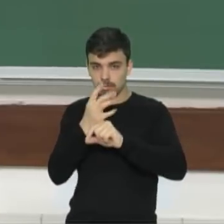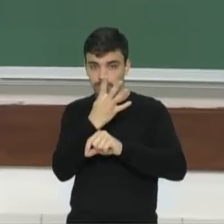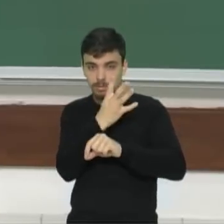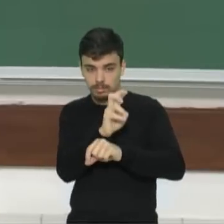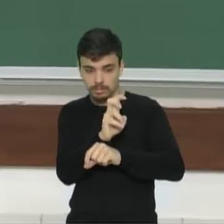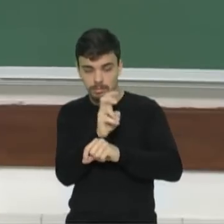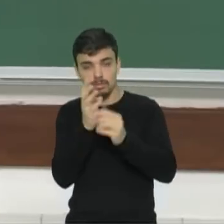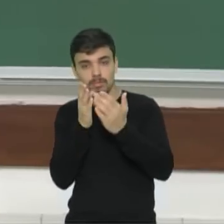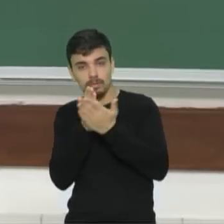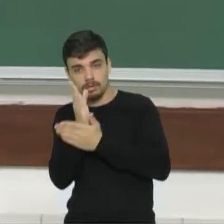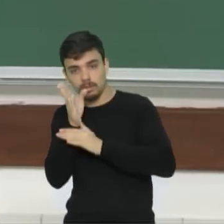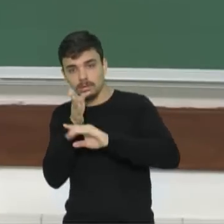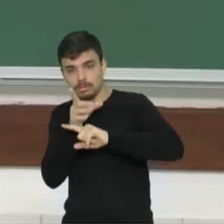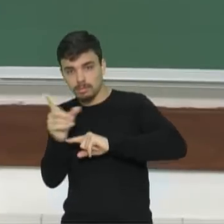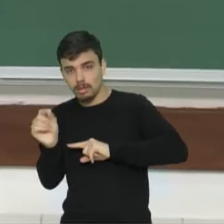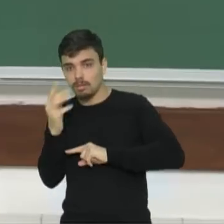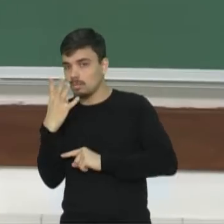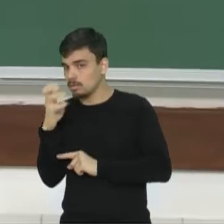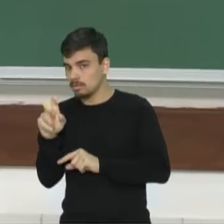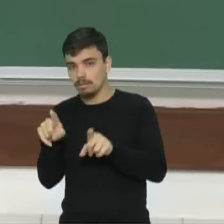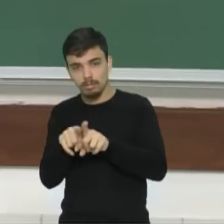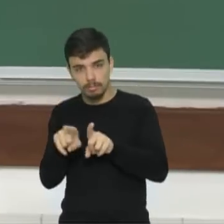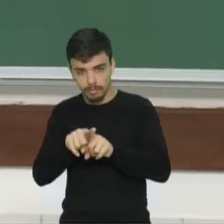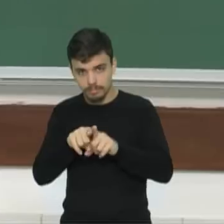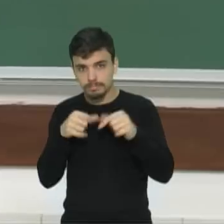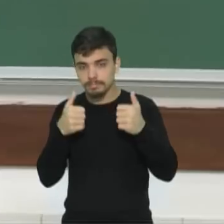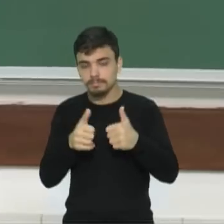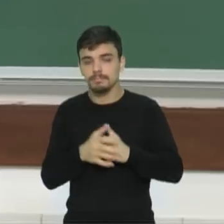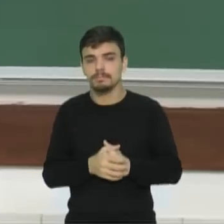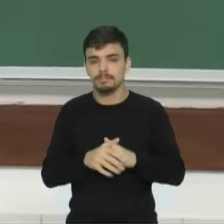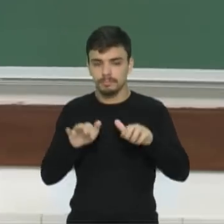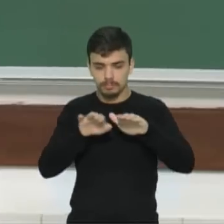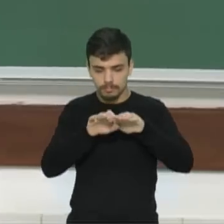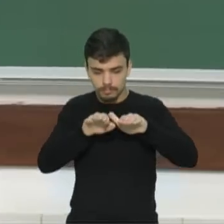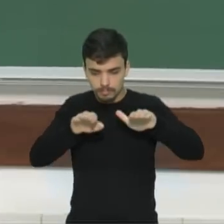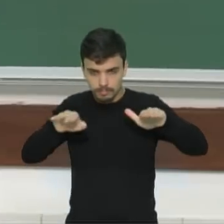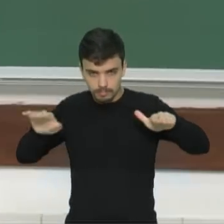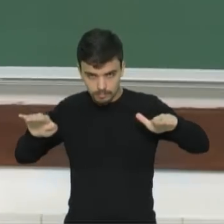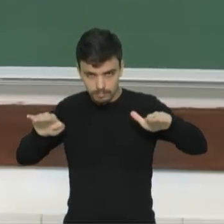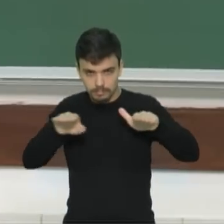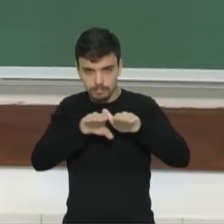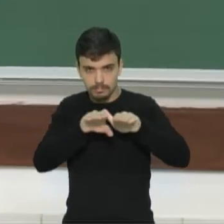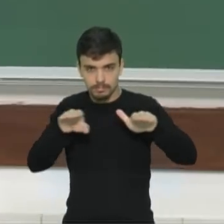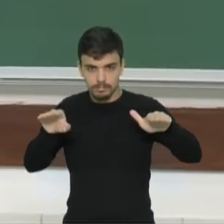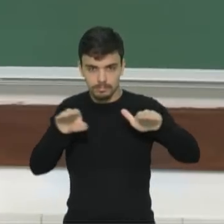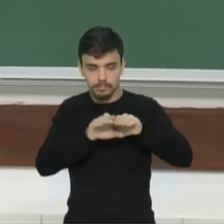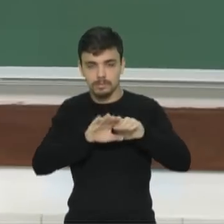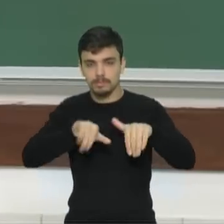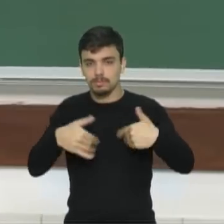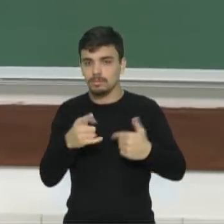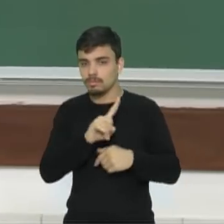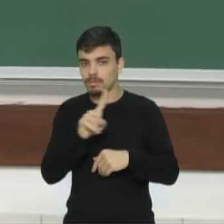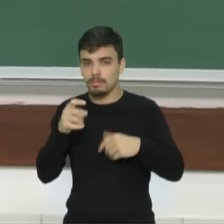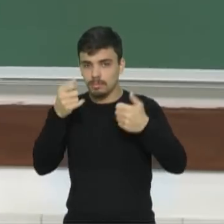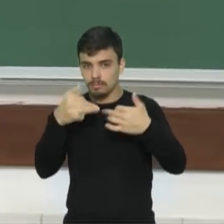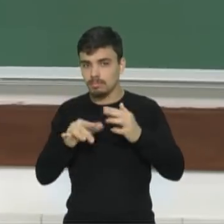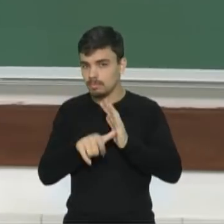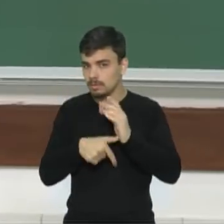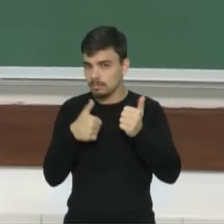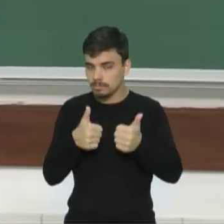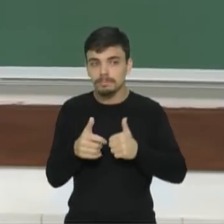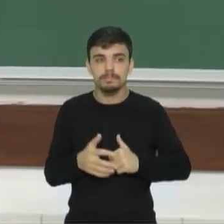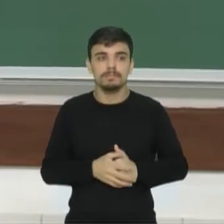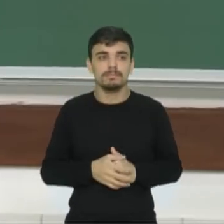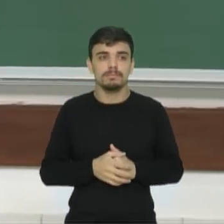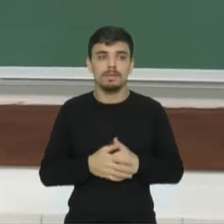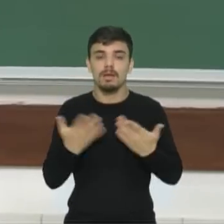graus. Certo? Isso em superfícies planas. Quando as superfícies não são planas, eu já vou contar o que acontece. Olha o